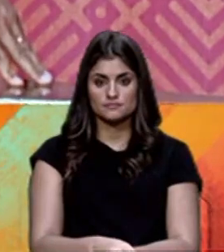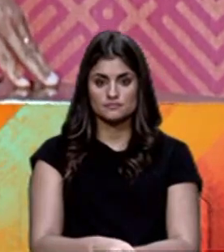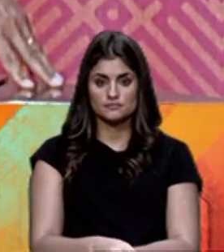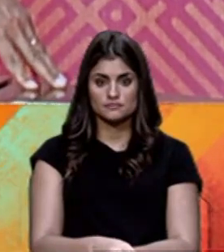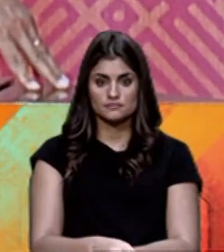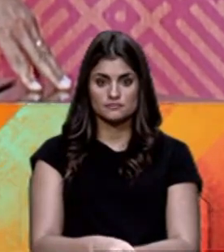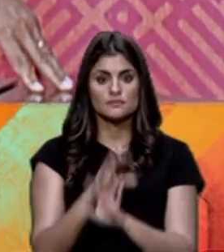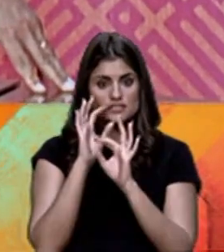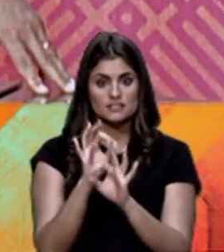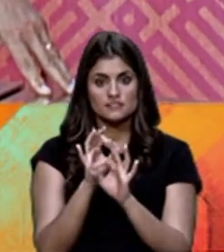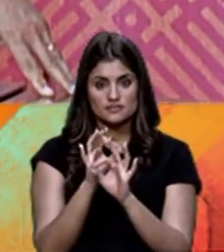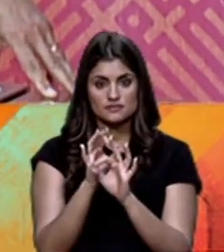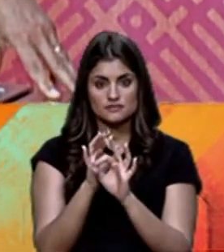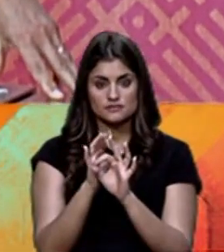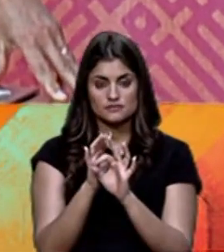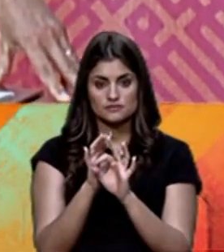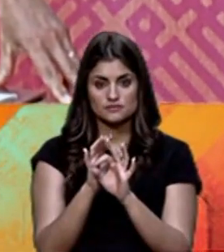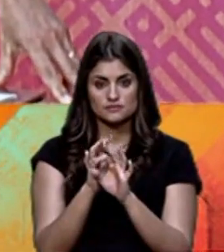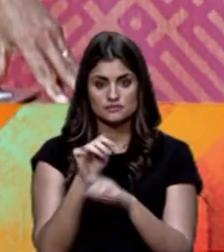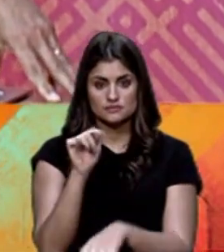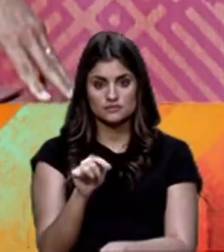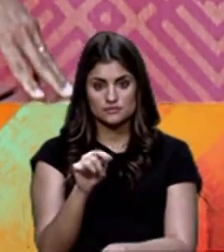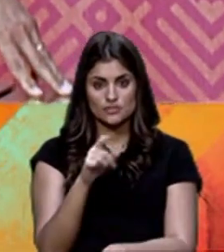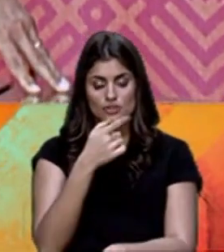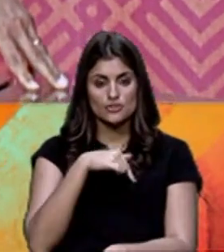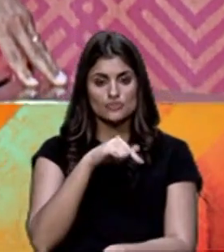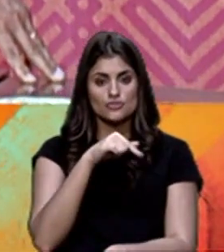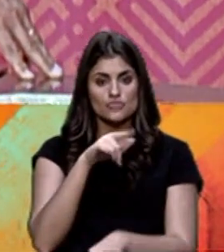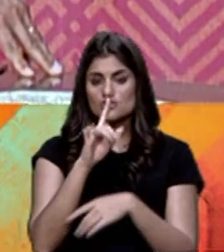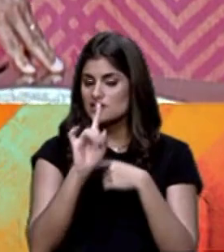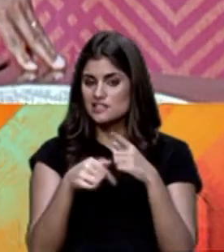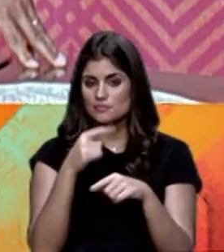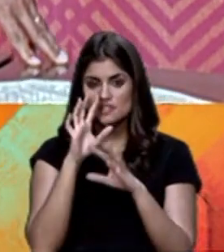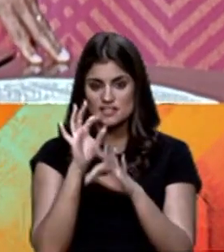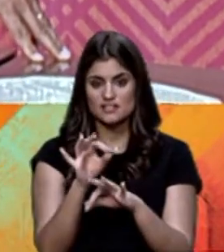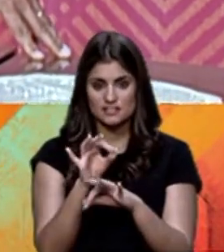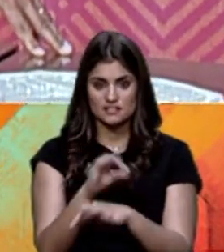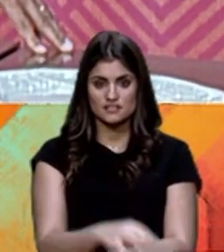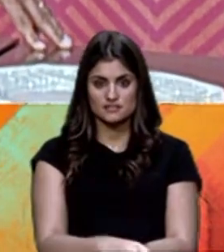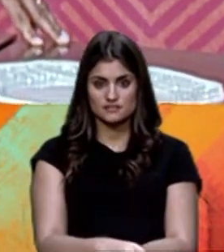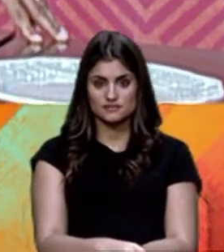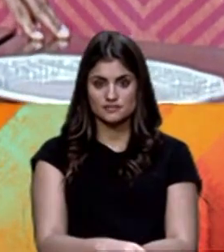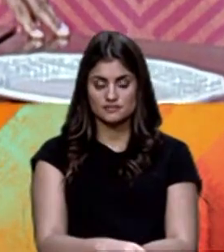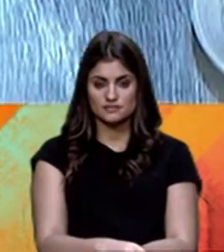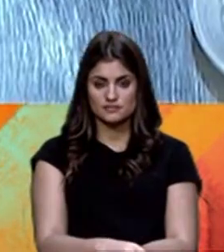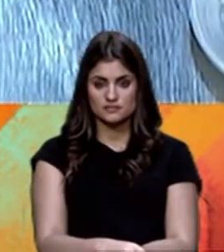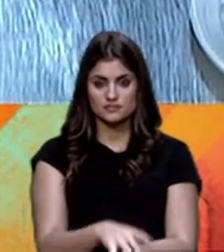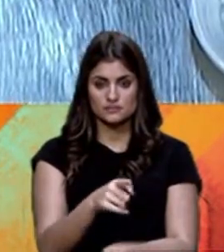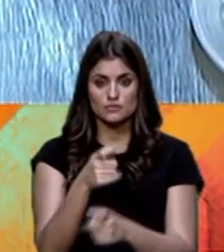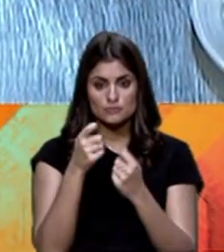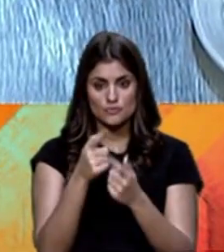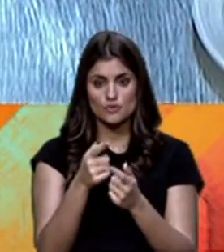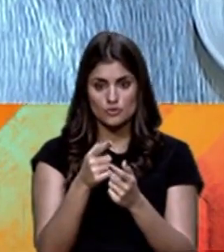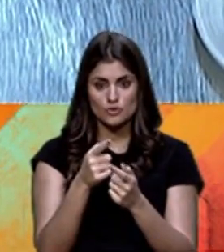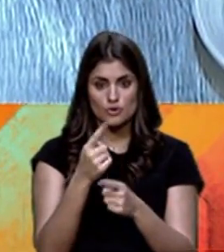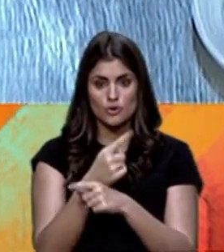entro. Vamos fazer um bocadinho agora como nós fazemos sempre, não é? Exatamente. Mais ou menos 50 ml. Aqui convém que seja um bocadinho, porque